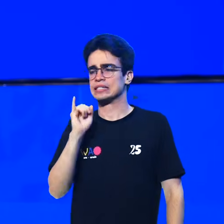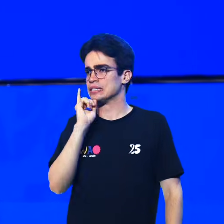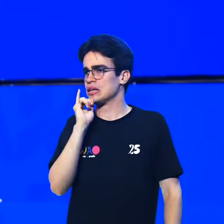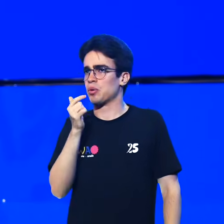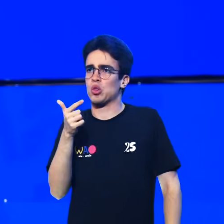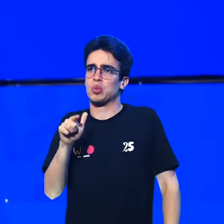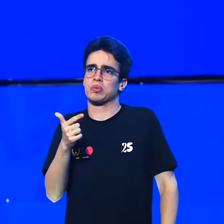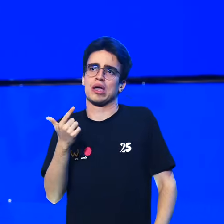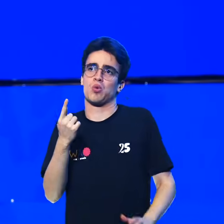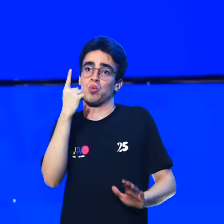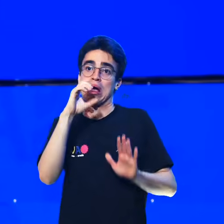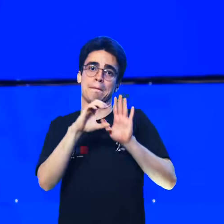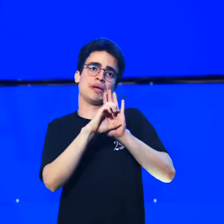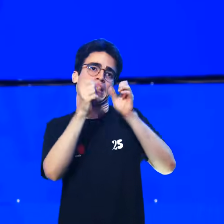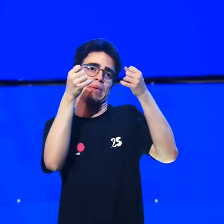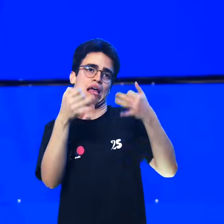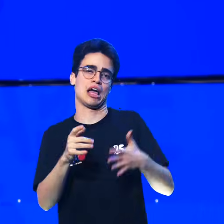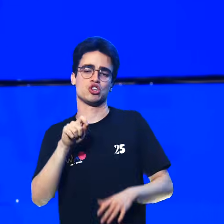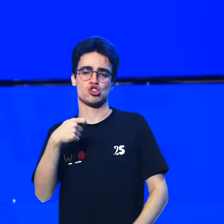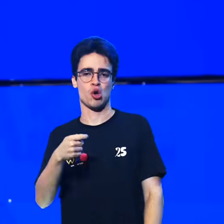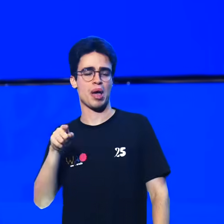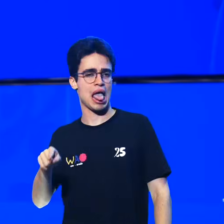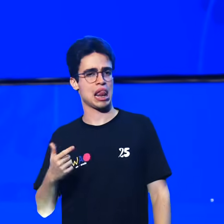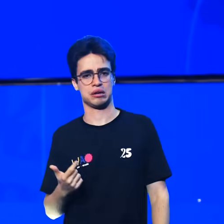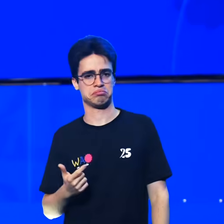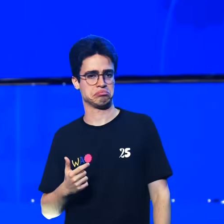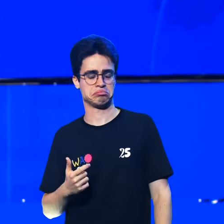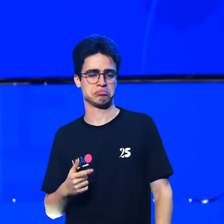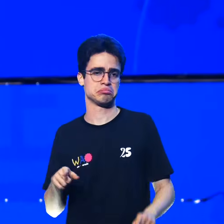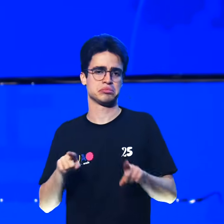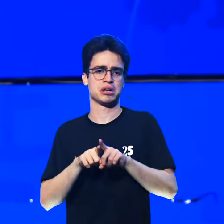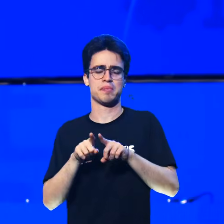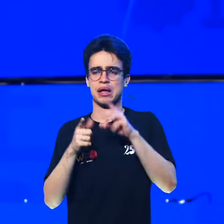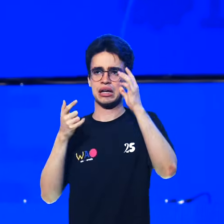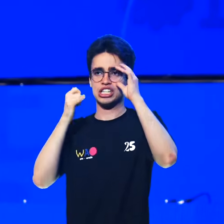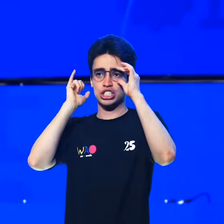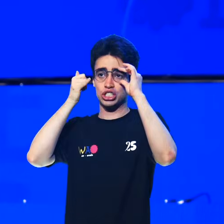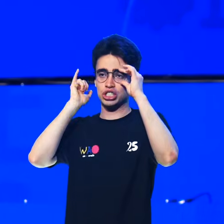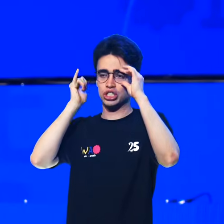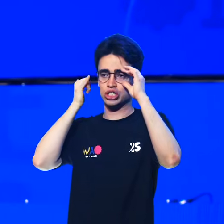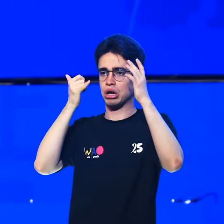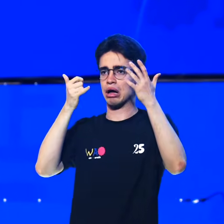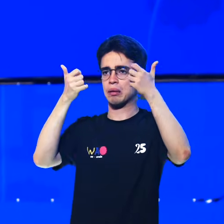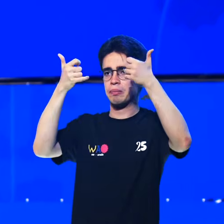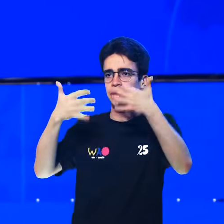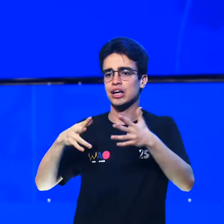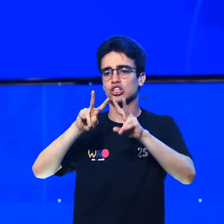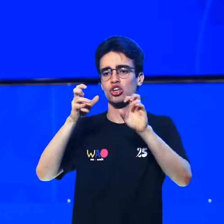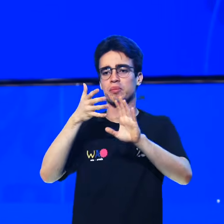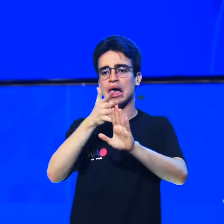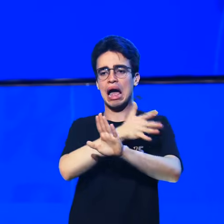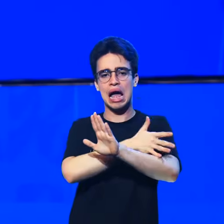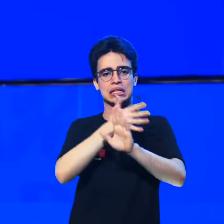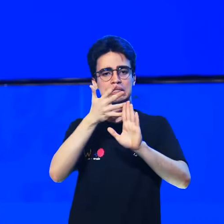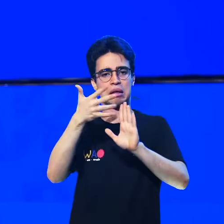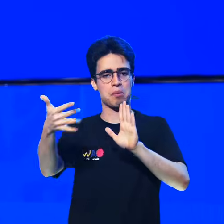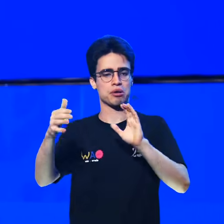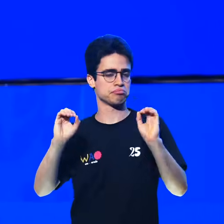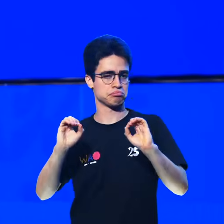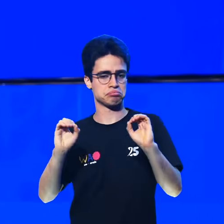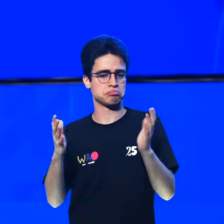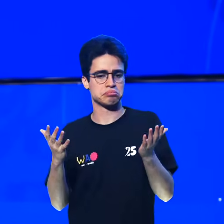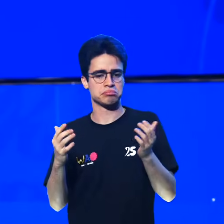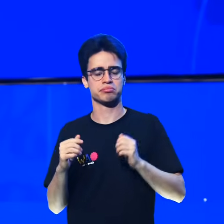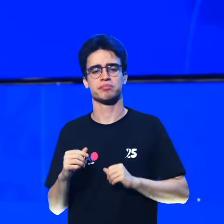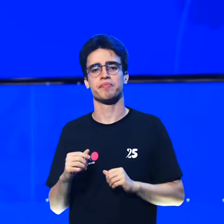capítulo sobre ele. Ele nem sequer na história conta um pouco do antes e depois.